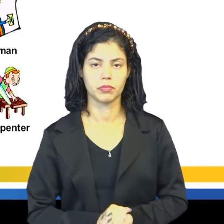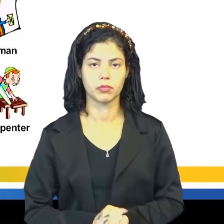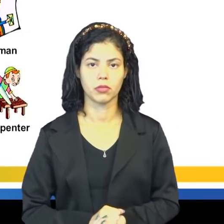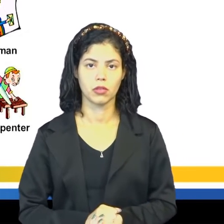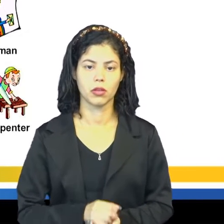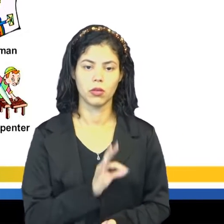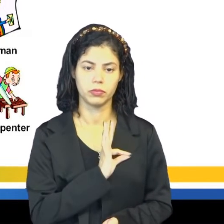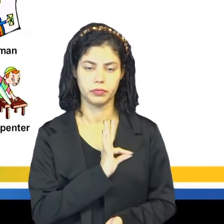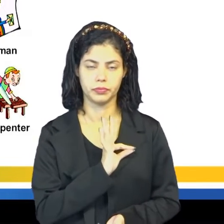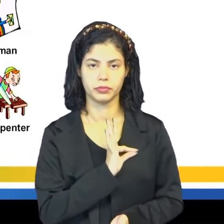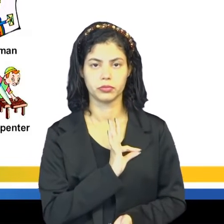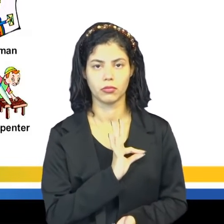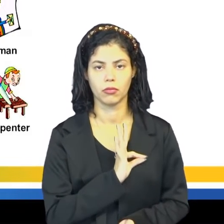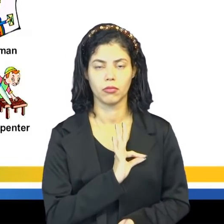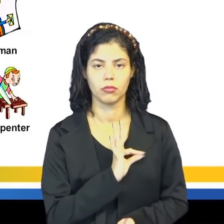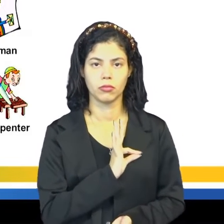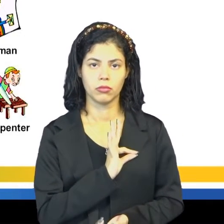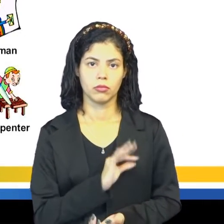Policeman, que é o policial.